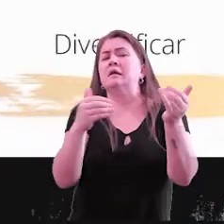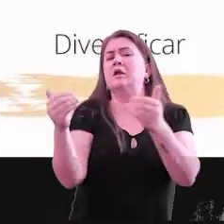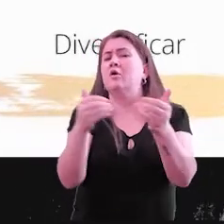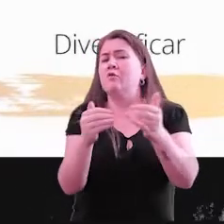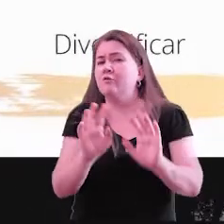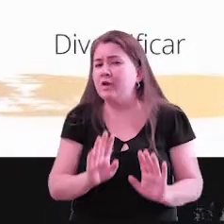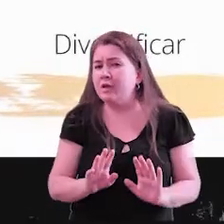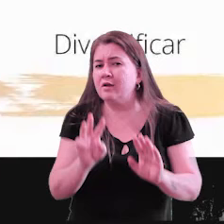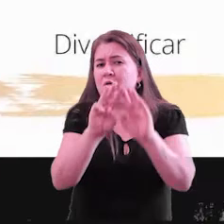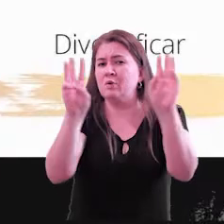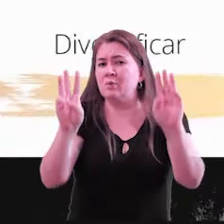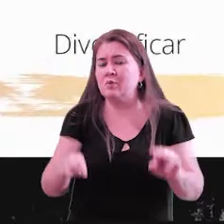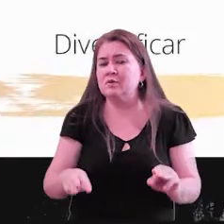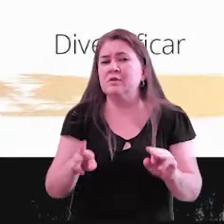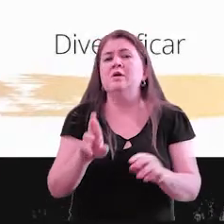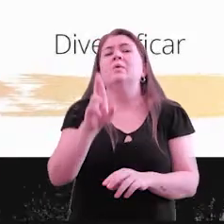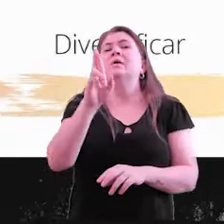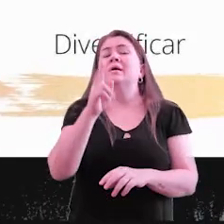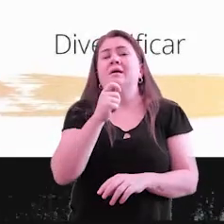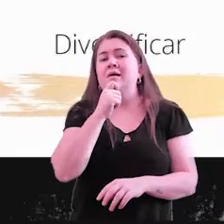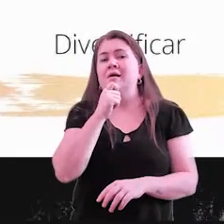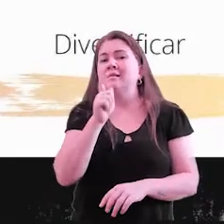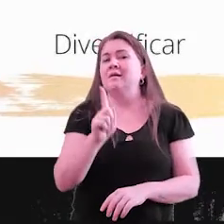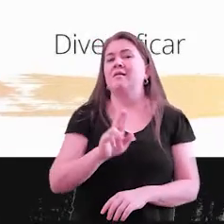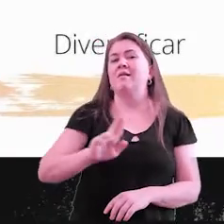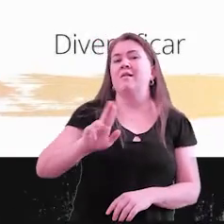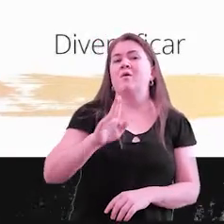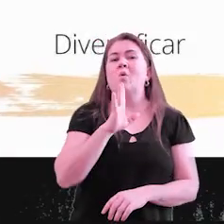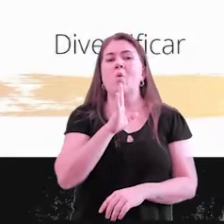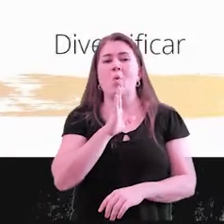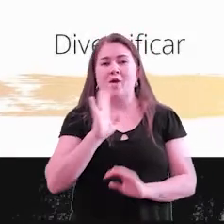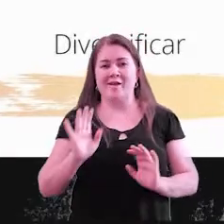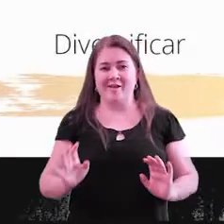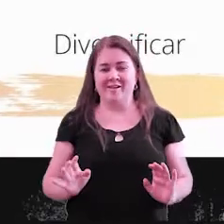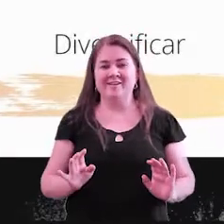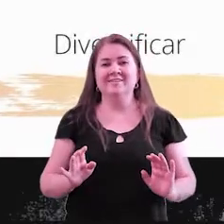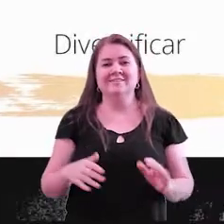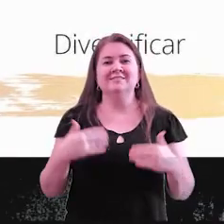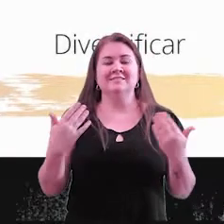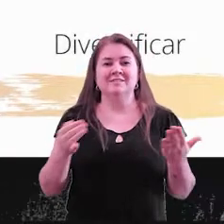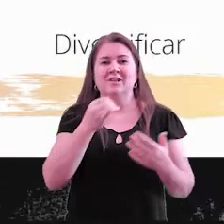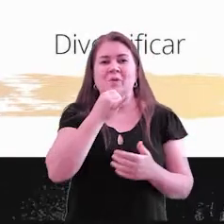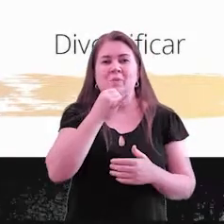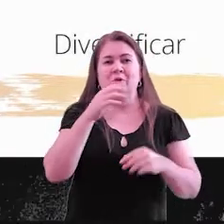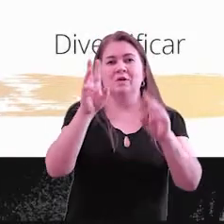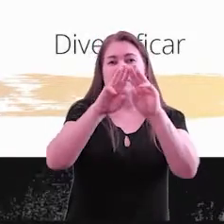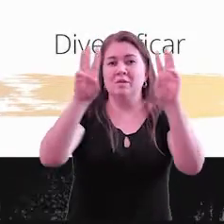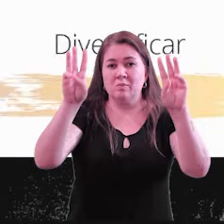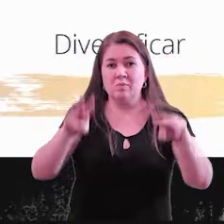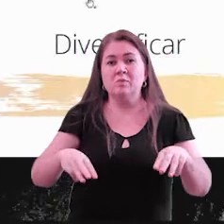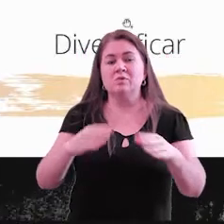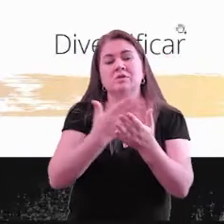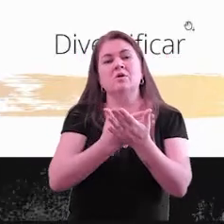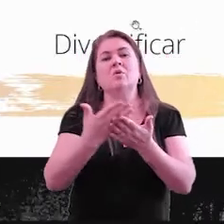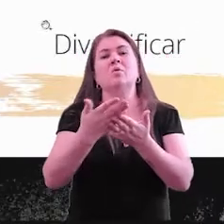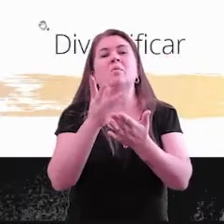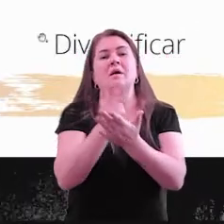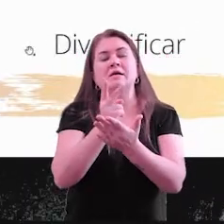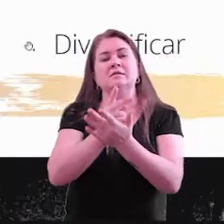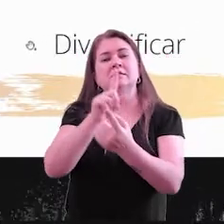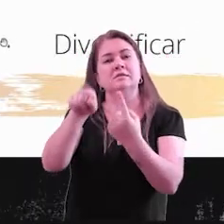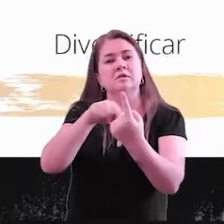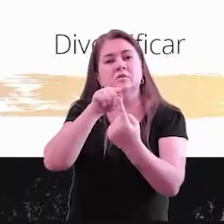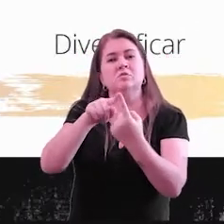museus partem sempre desse intuito de ampliar o seu público visitante, de fidelizar o seu público